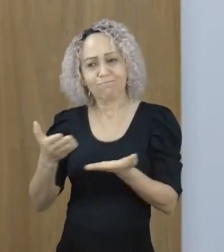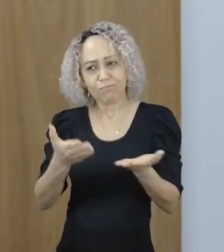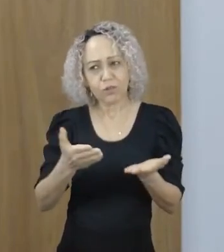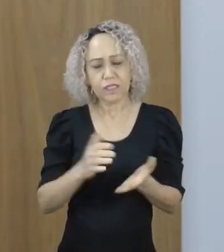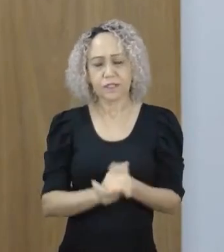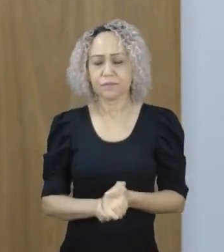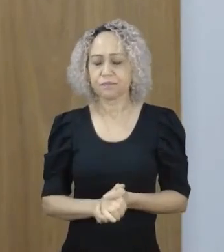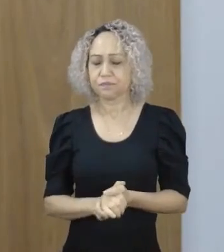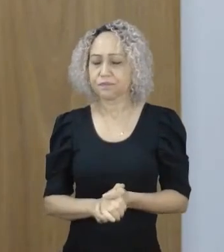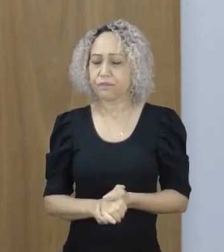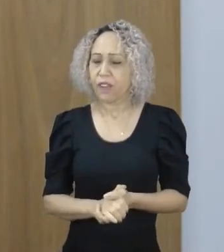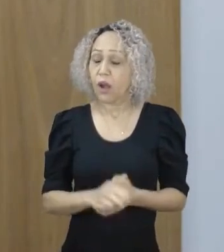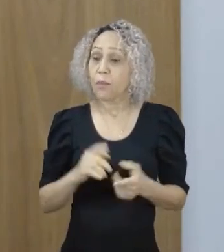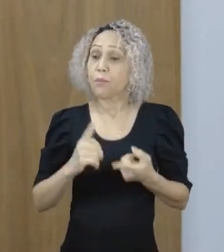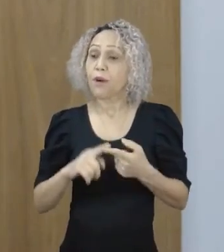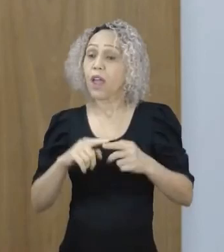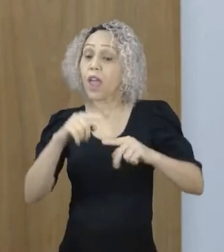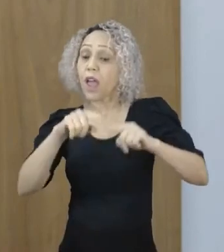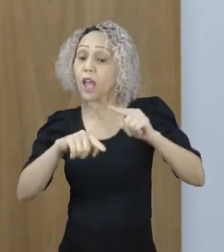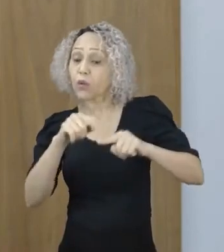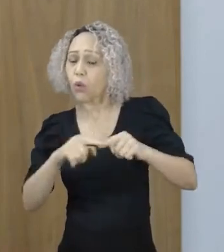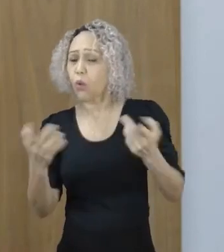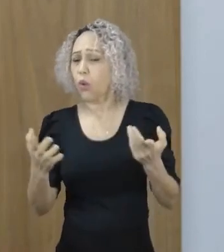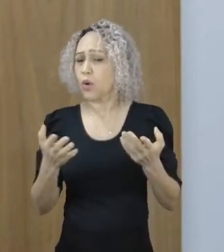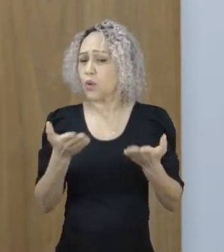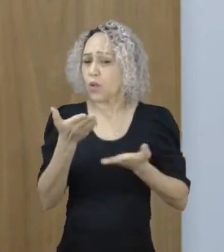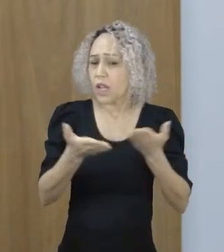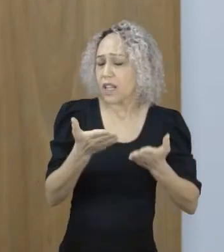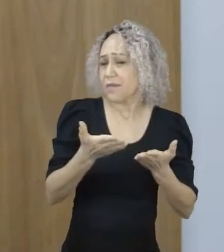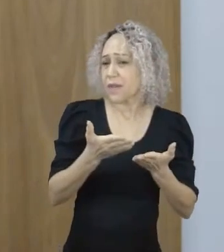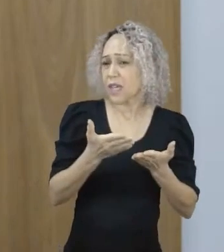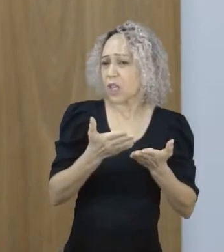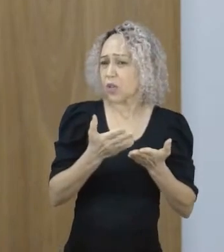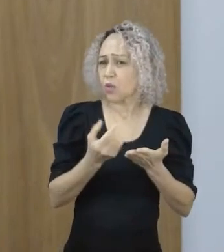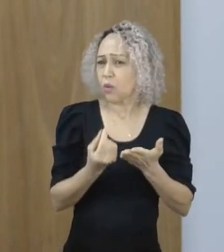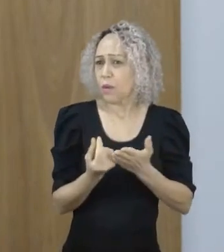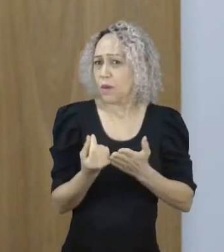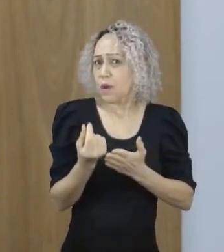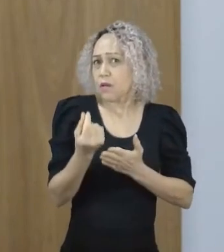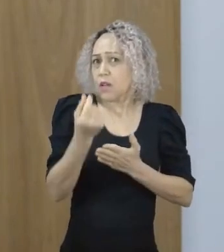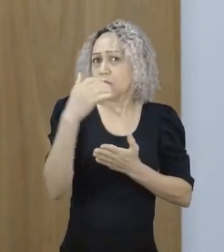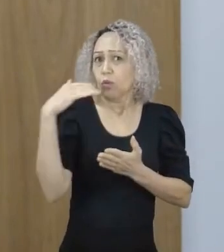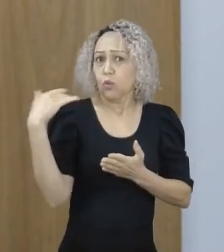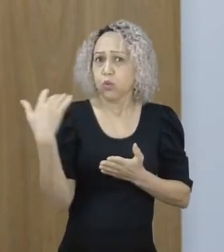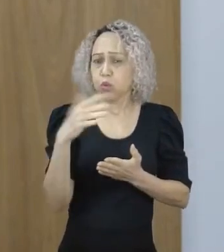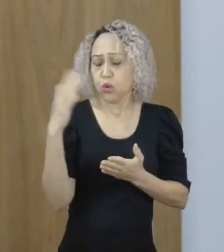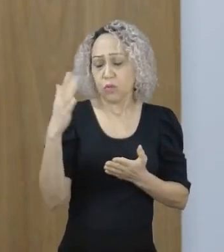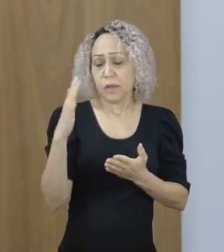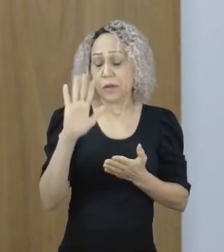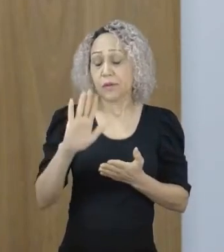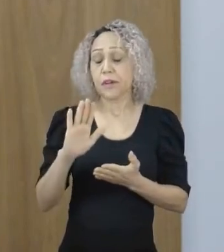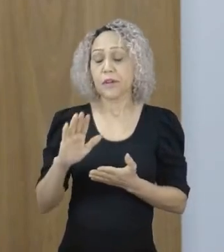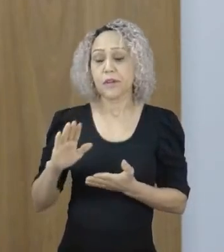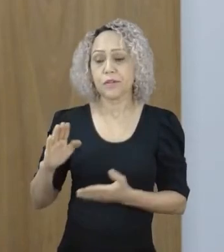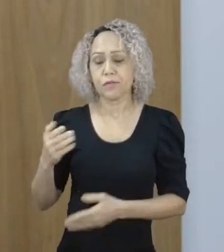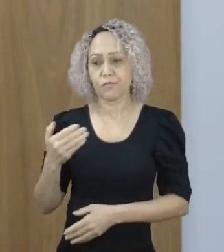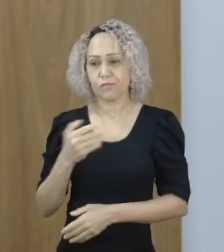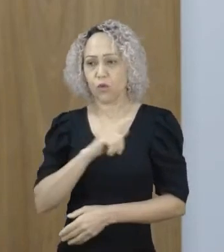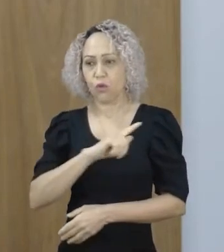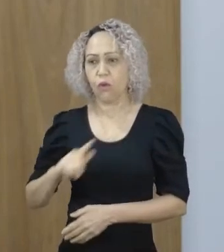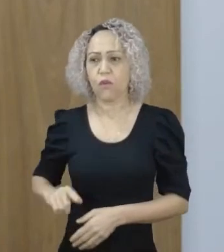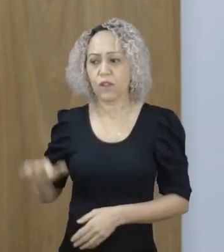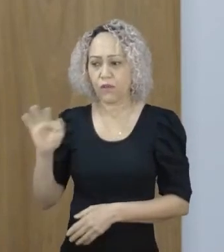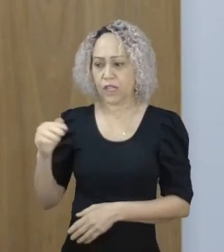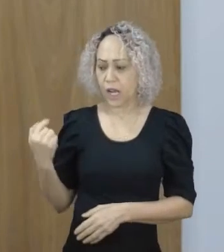e o Ministério da Saúde do governo passado não recuperou os contratos dos hospitais filantrópicos. Isso também já foi feito. Esses hospitais